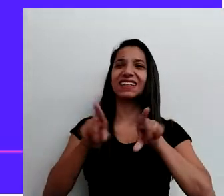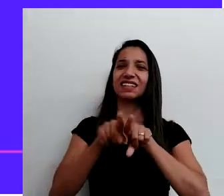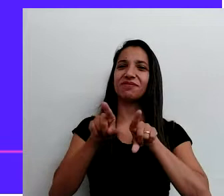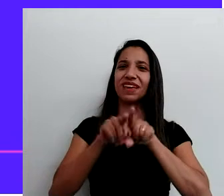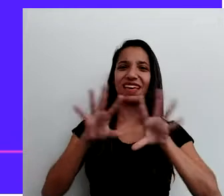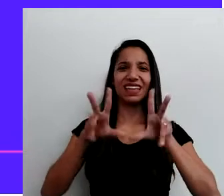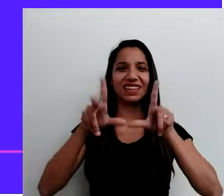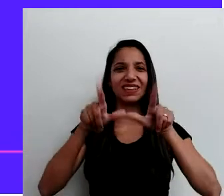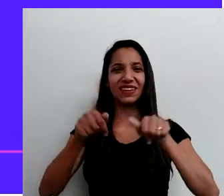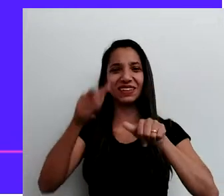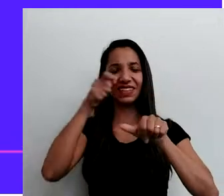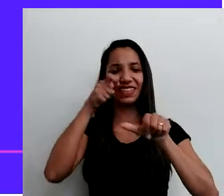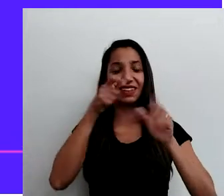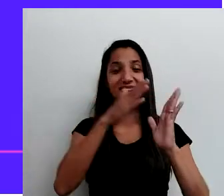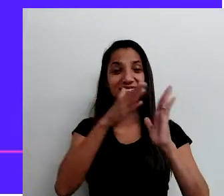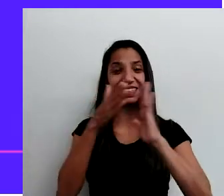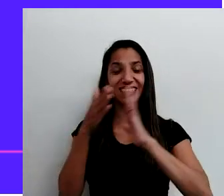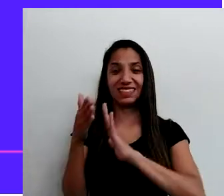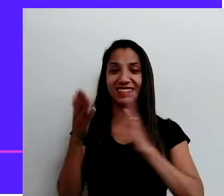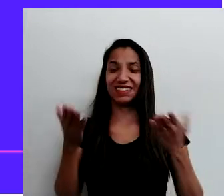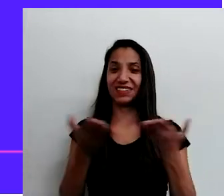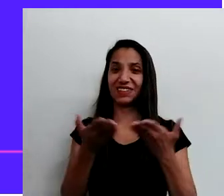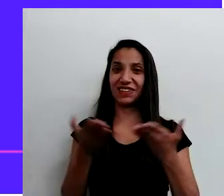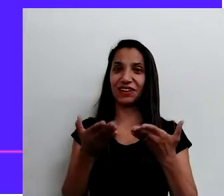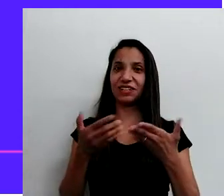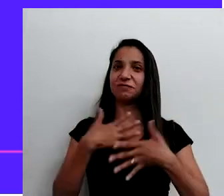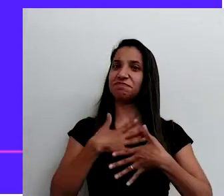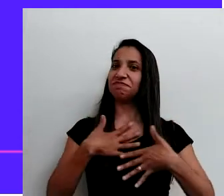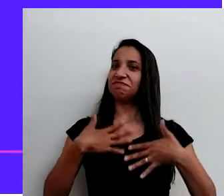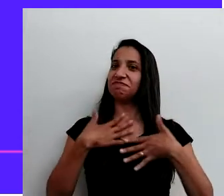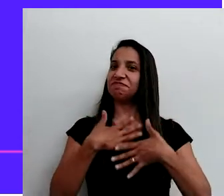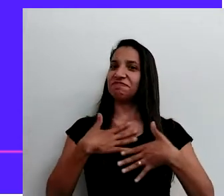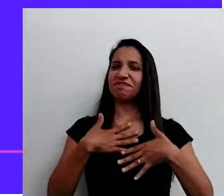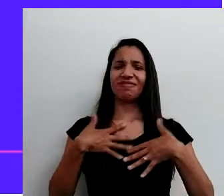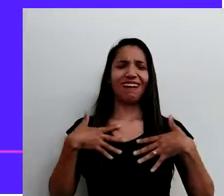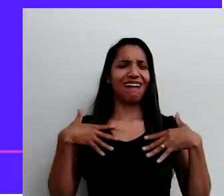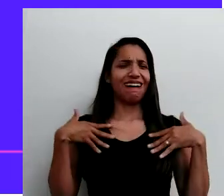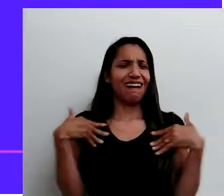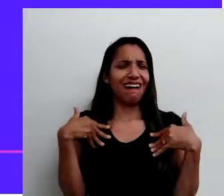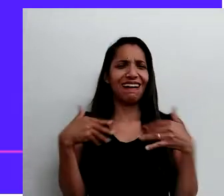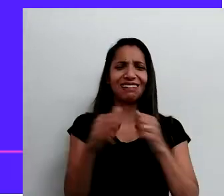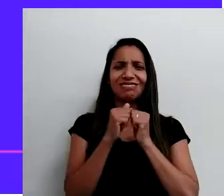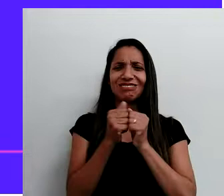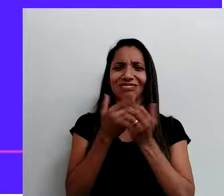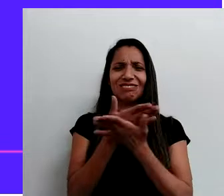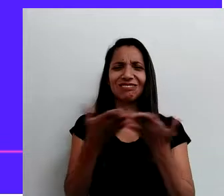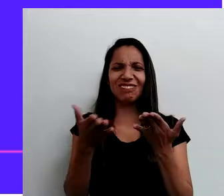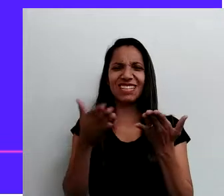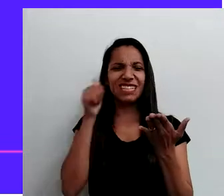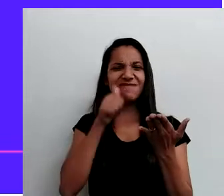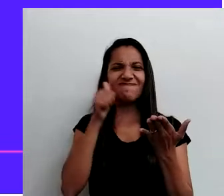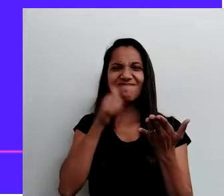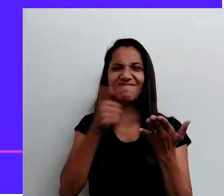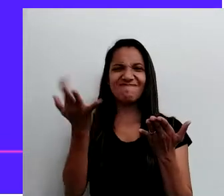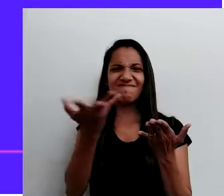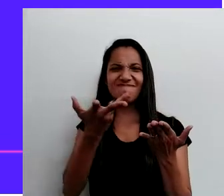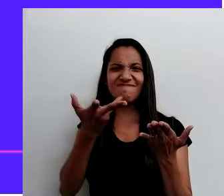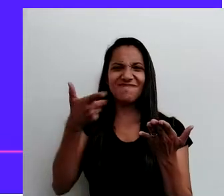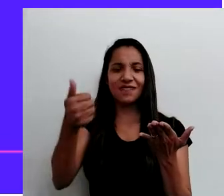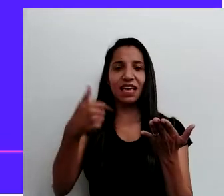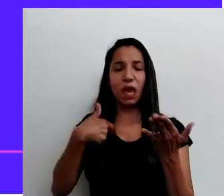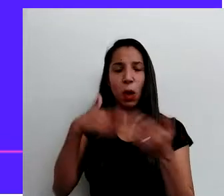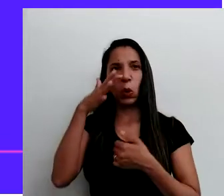da alegria de estar com essas mulheres, todas essas mulheres que eu admiro profundamente,